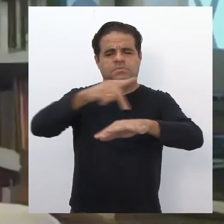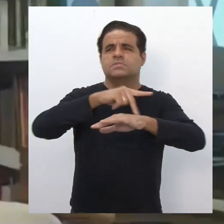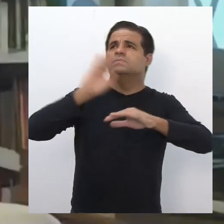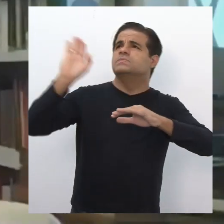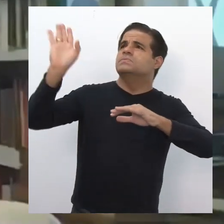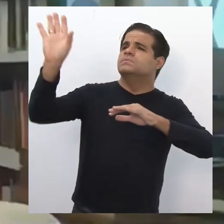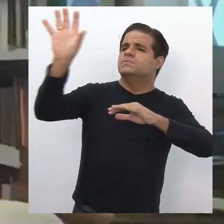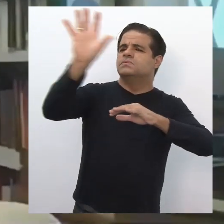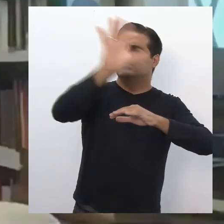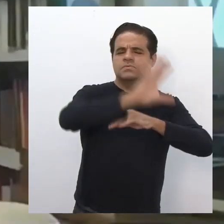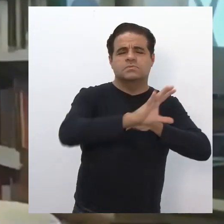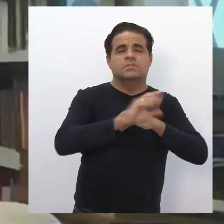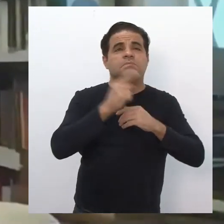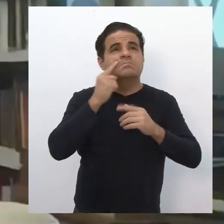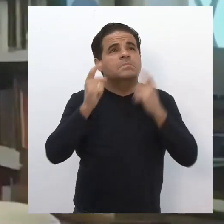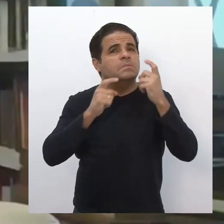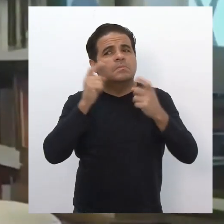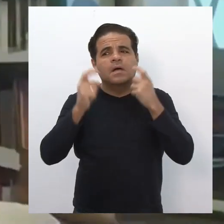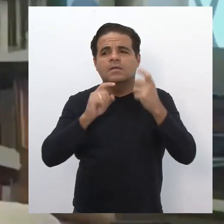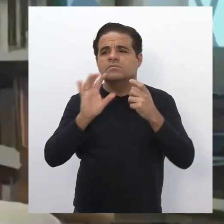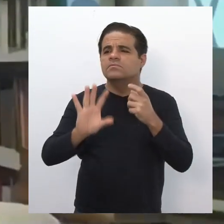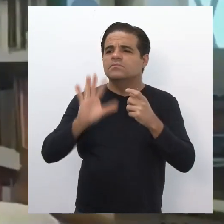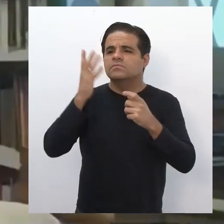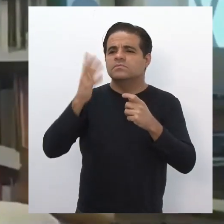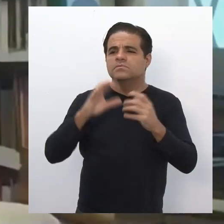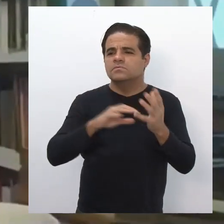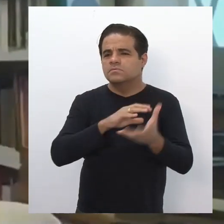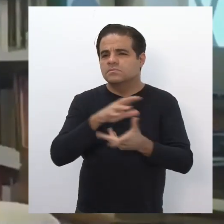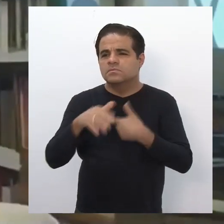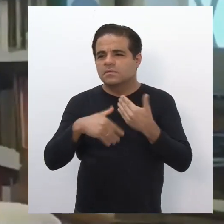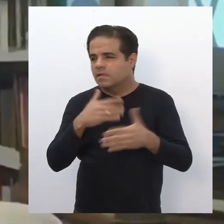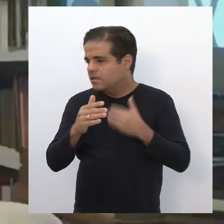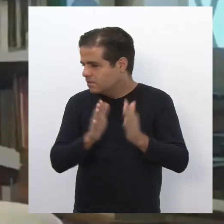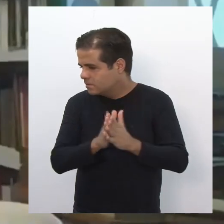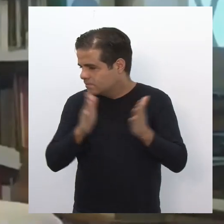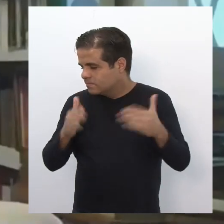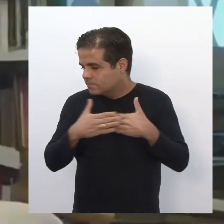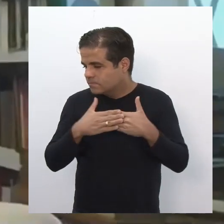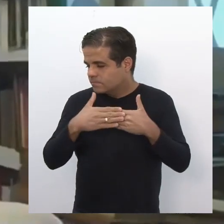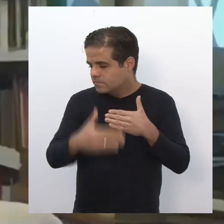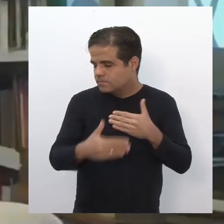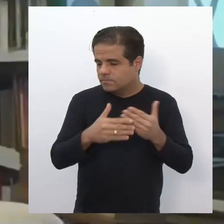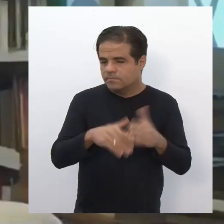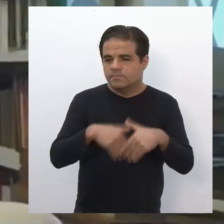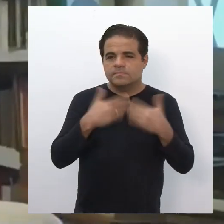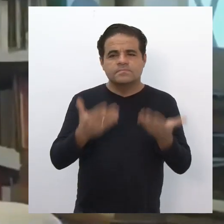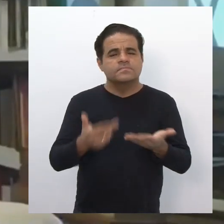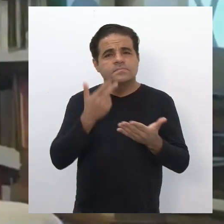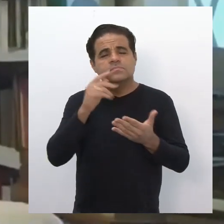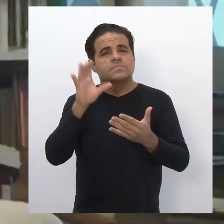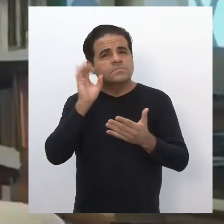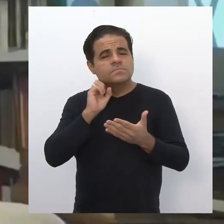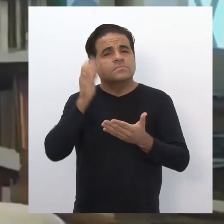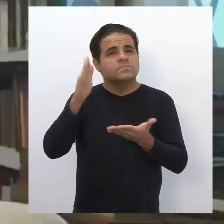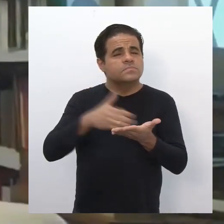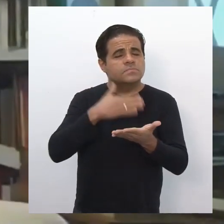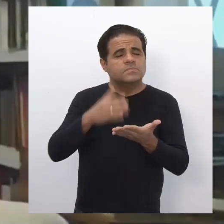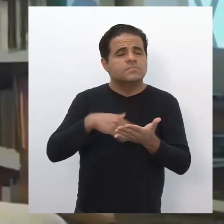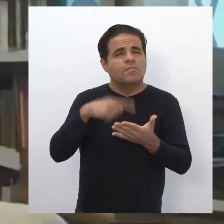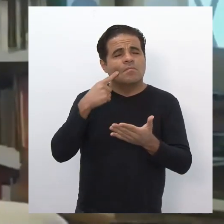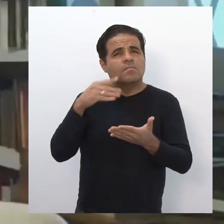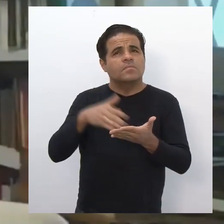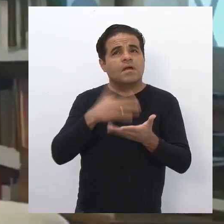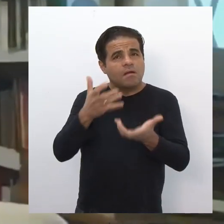estava preocupado, bom, o que vai acontecer com o audiolivro e tal. E existem ofertas interessantes de audiolivro aqui no Brasil. Então, a gente